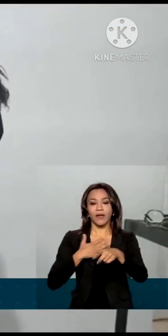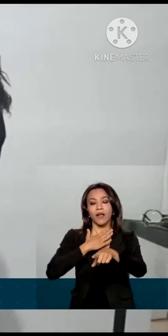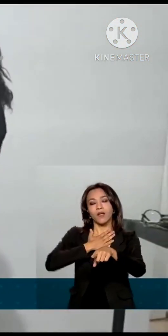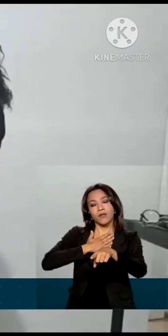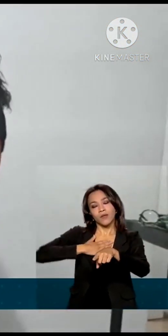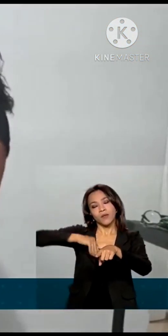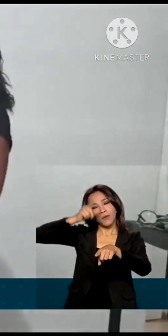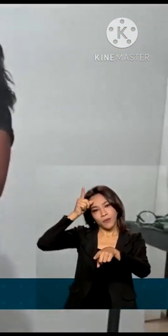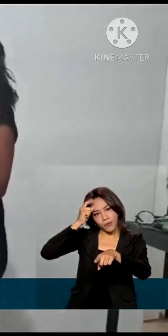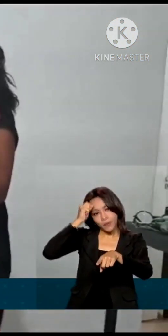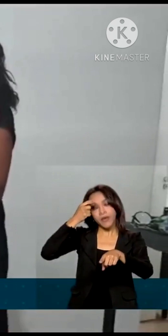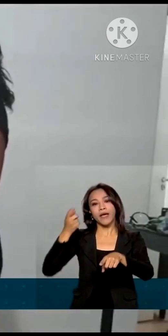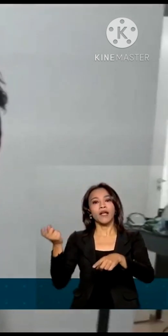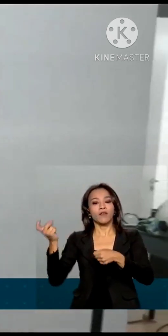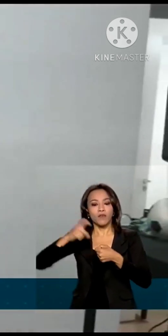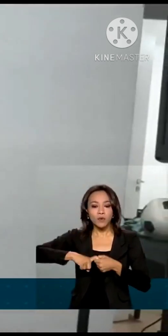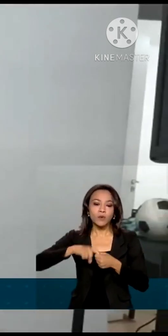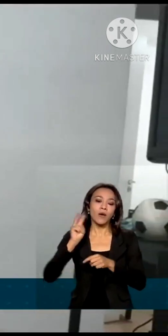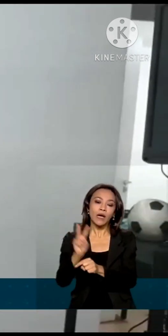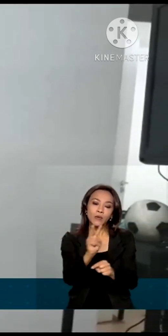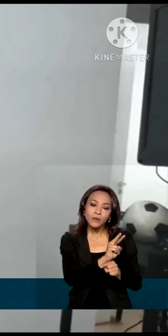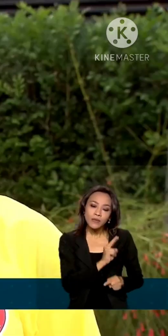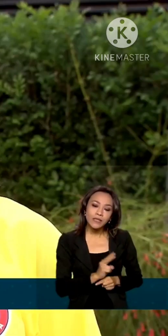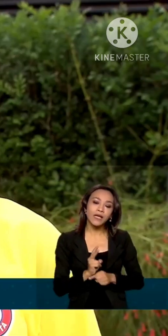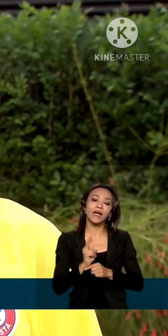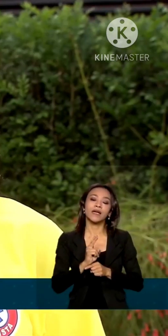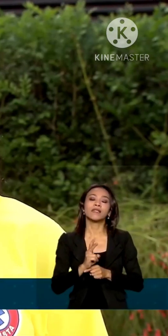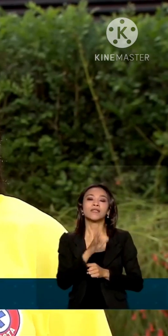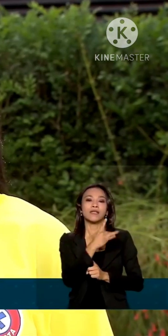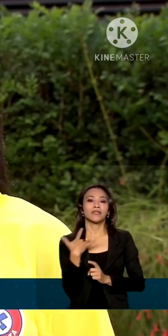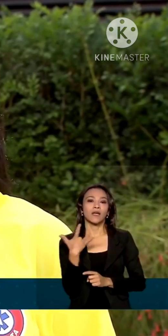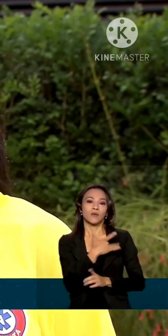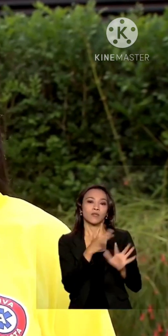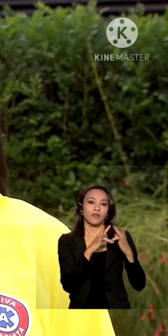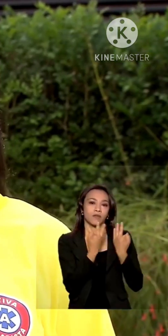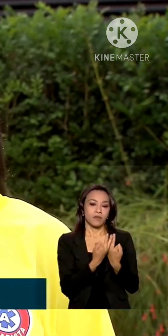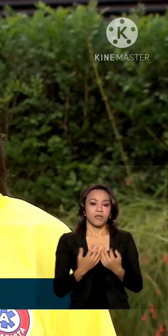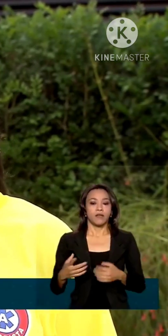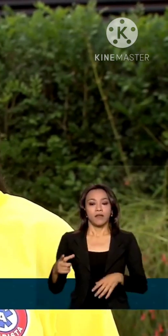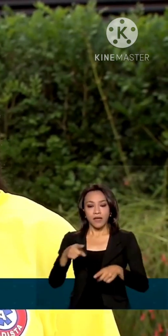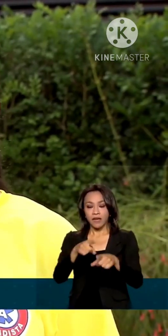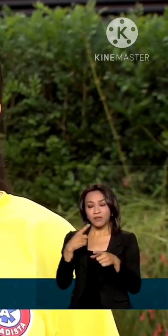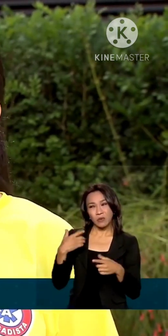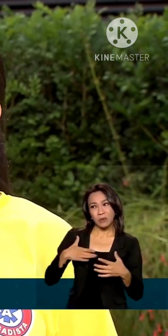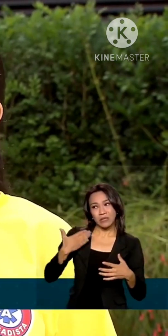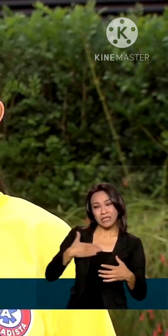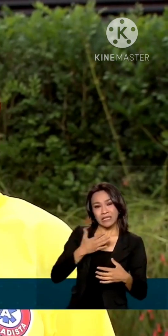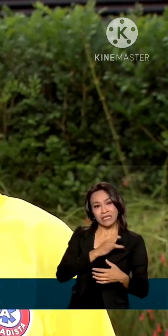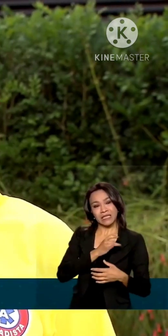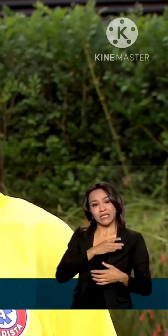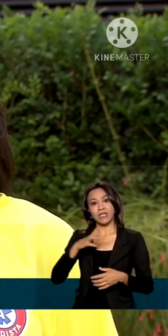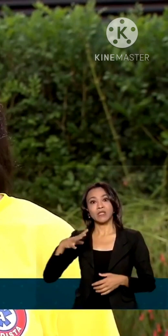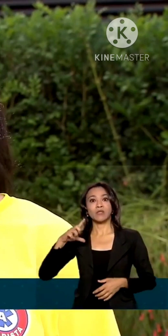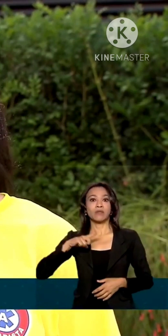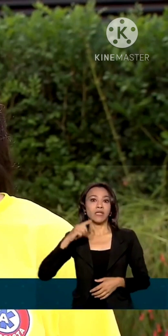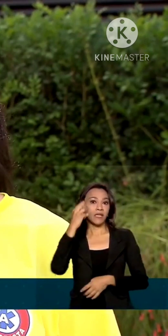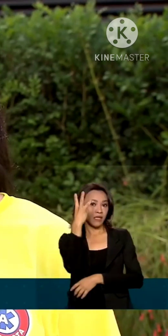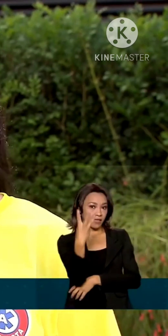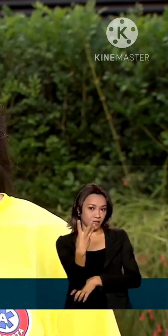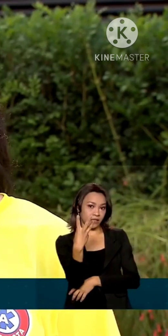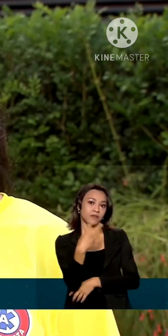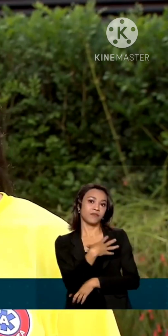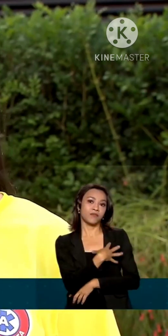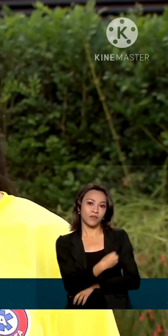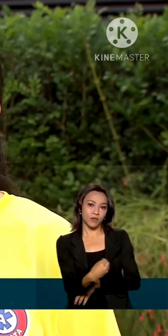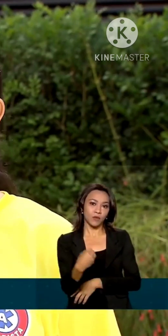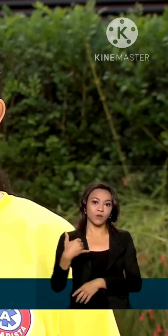tranquila ela voltou a cuidar da saúde da família eu fico insegura porque eu tenho três filhos um especial de